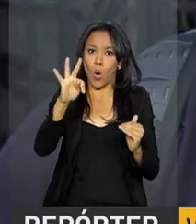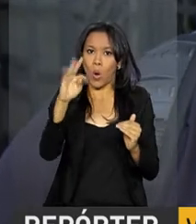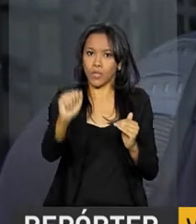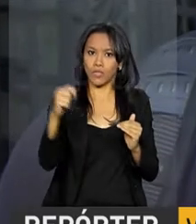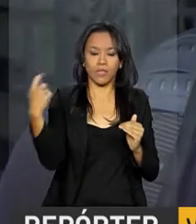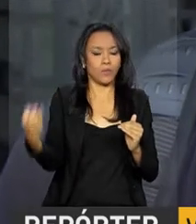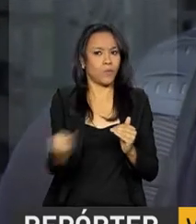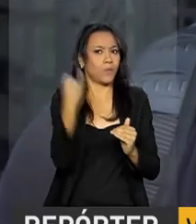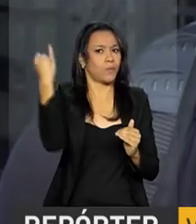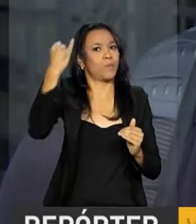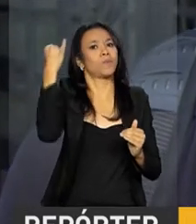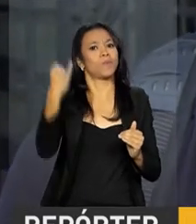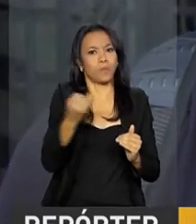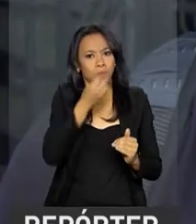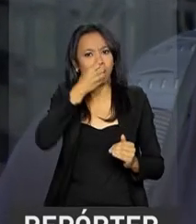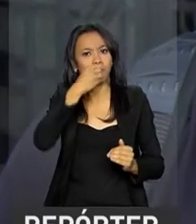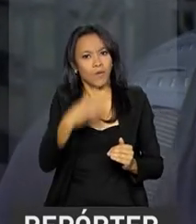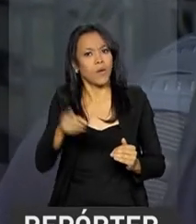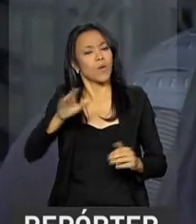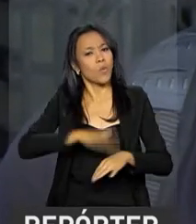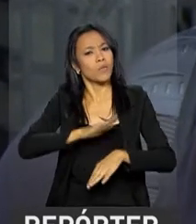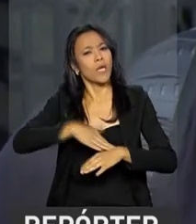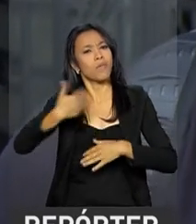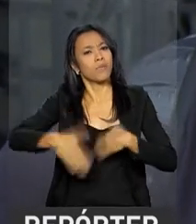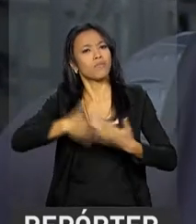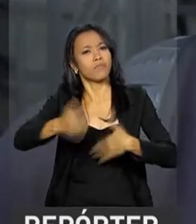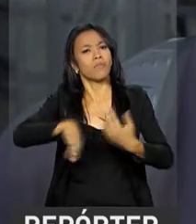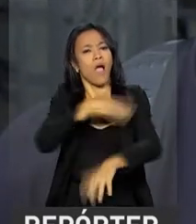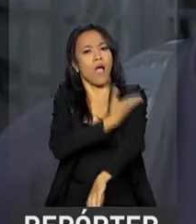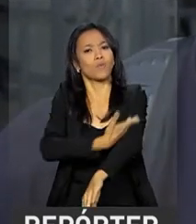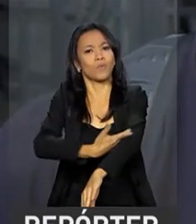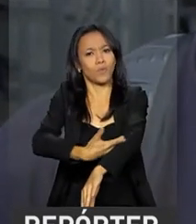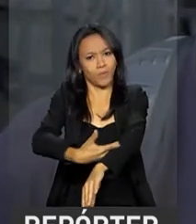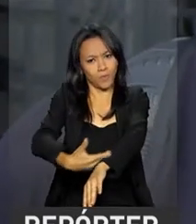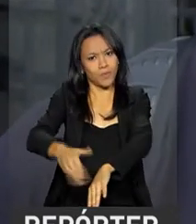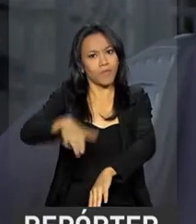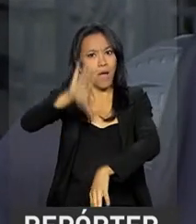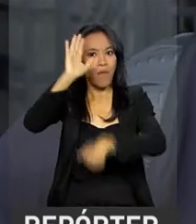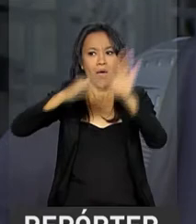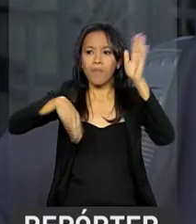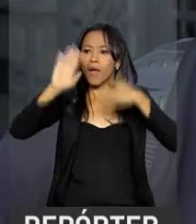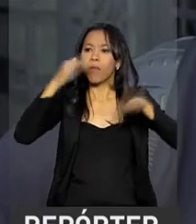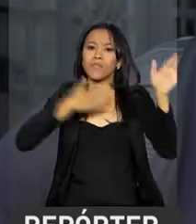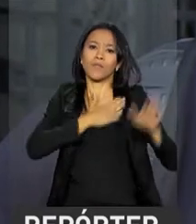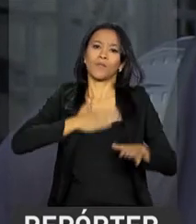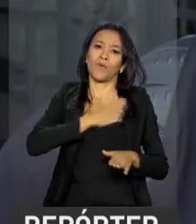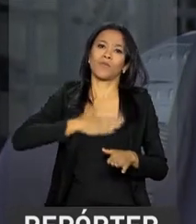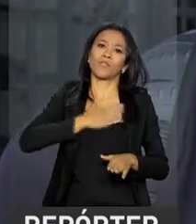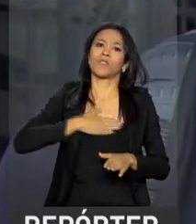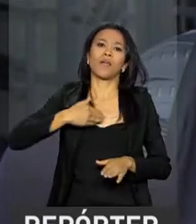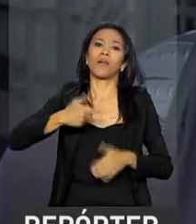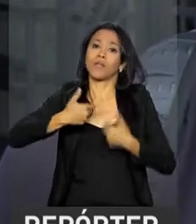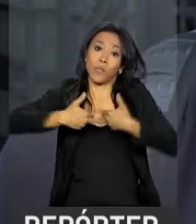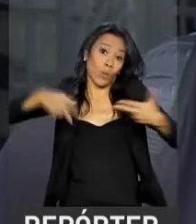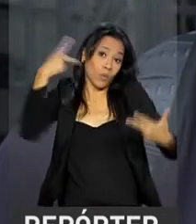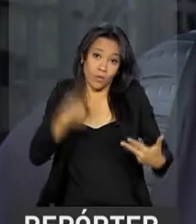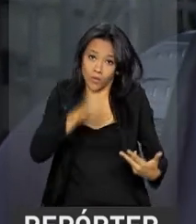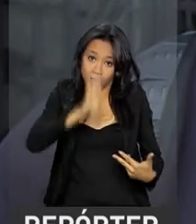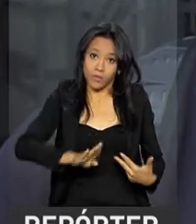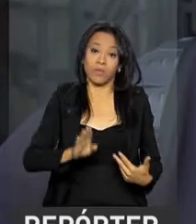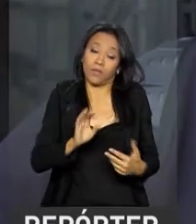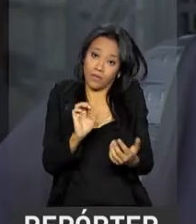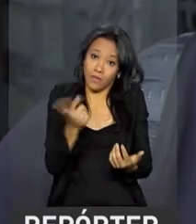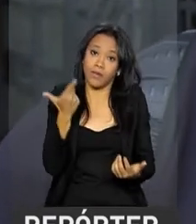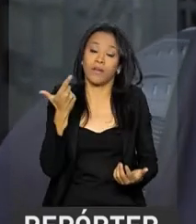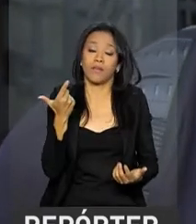sem dúvida alguma acho que com o tempo isso vai criando e se abstenham cada vez gostava que a gente tem produção de qualidade no brasil também mas claro que